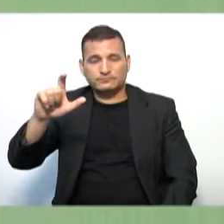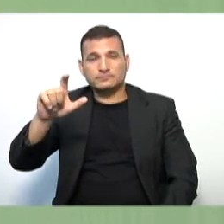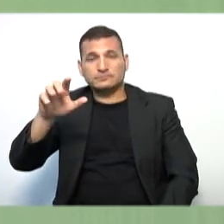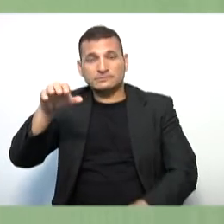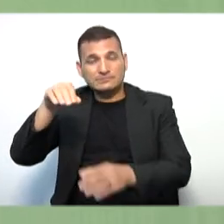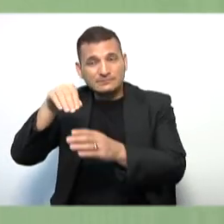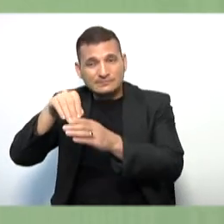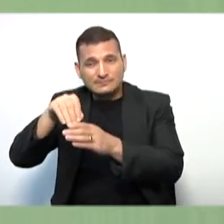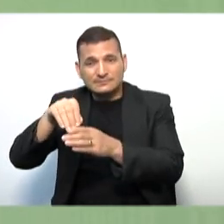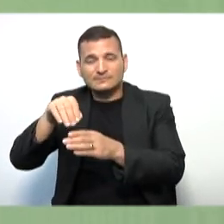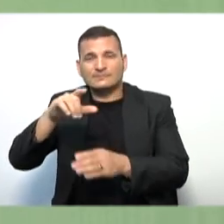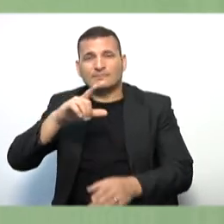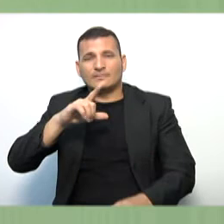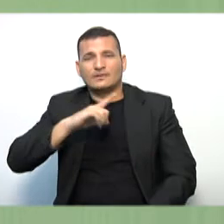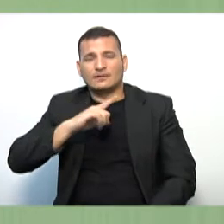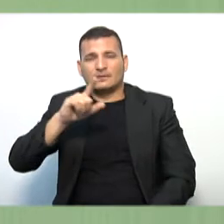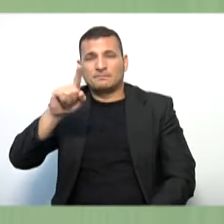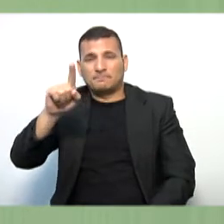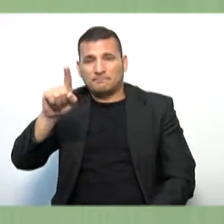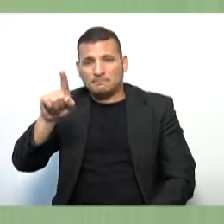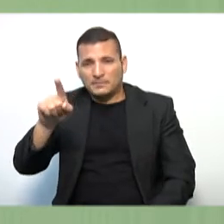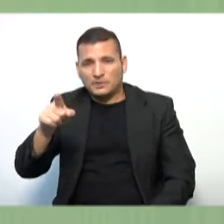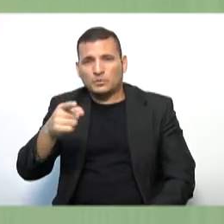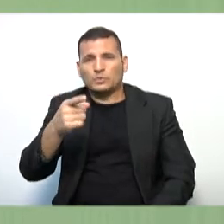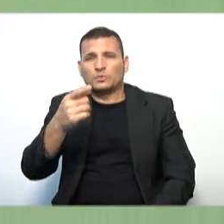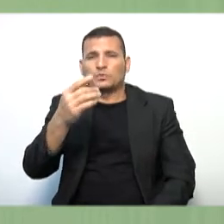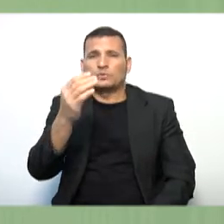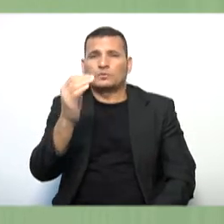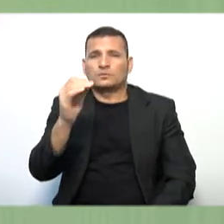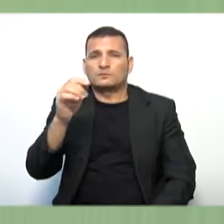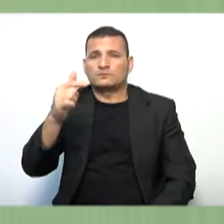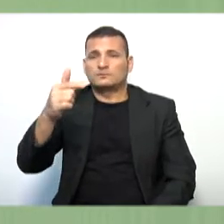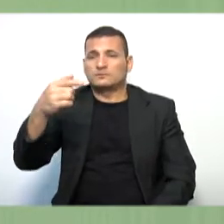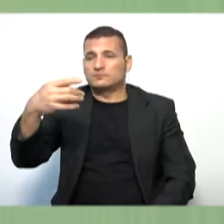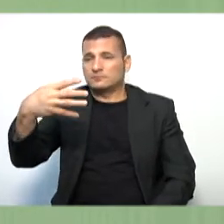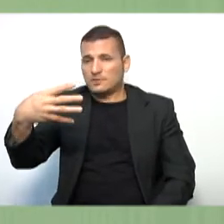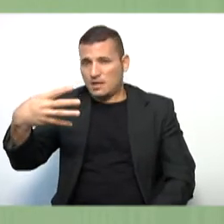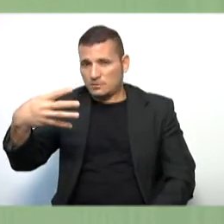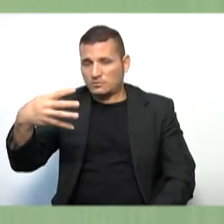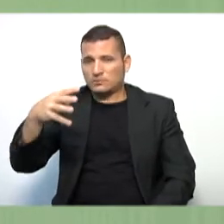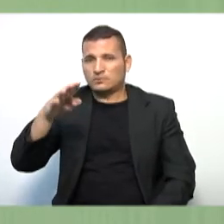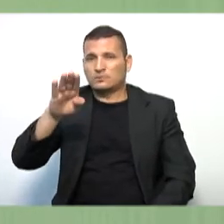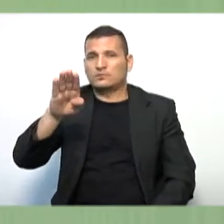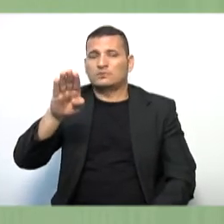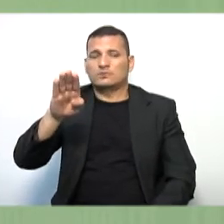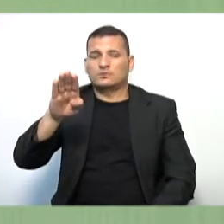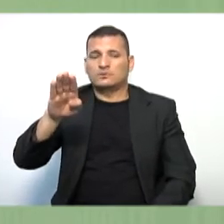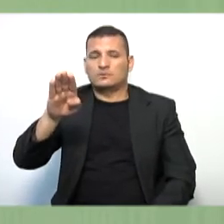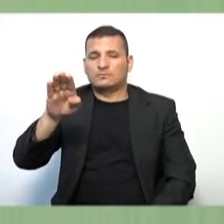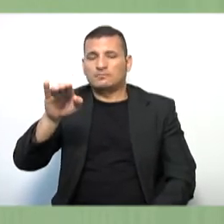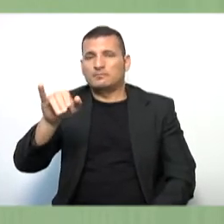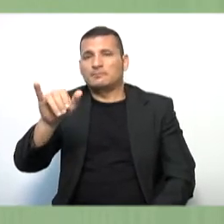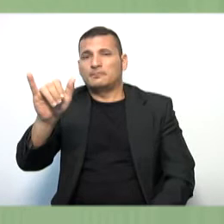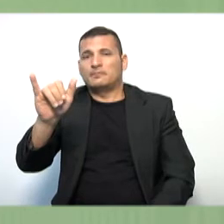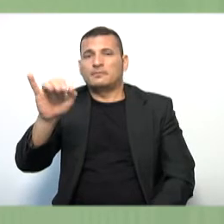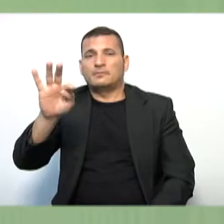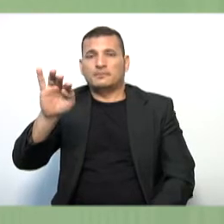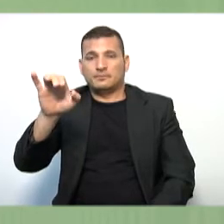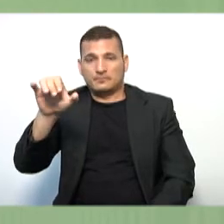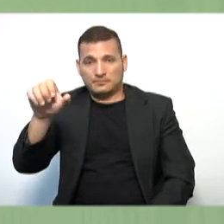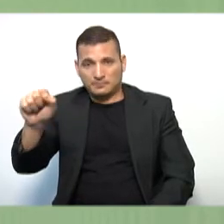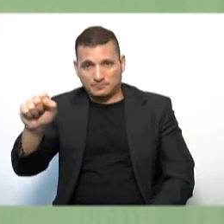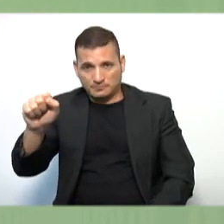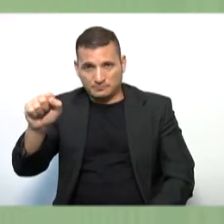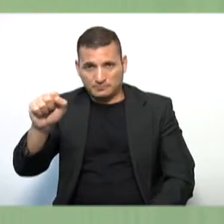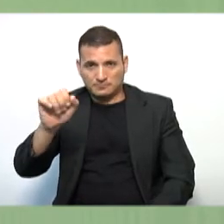possui 1024 bytes, ok? Então está aqui, ó, destacado aqui. 1024 bytes. Esse é